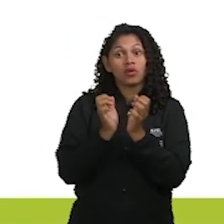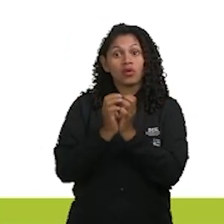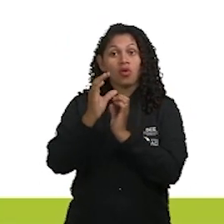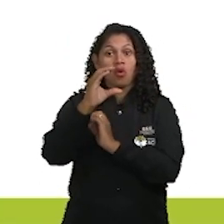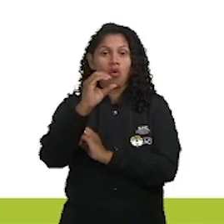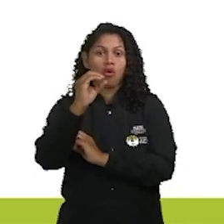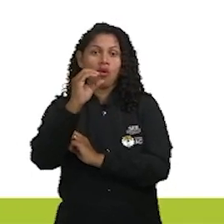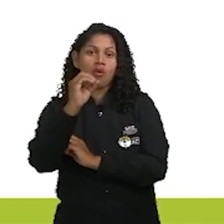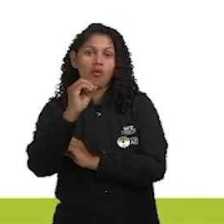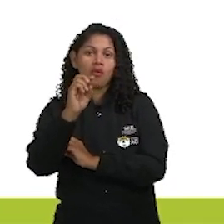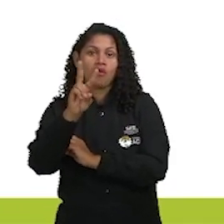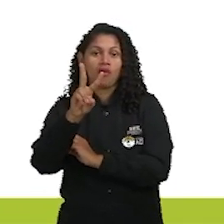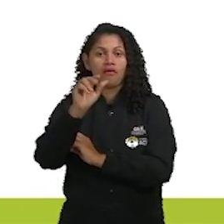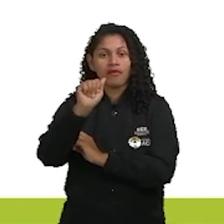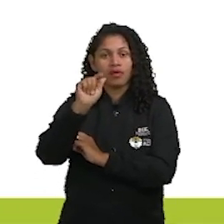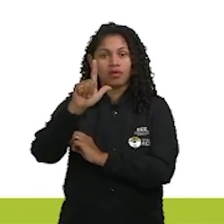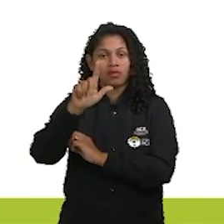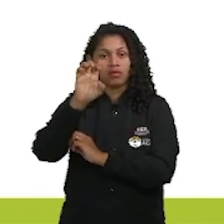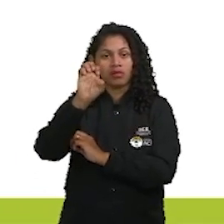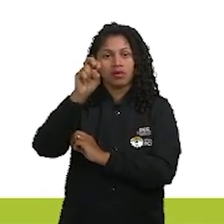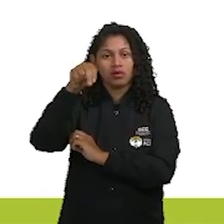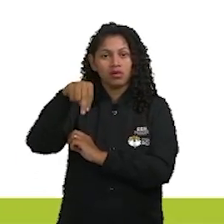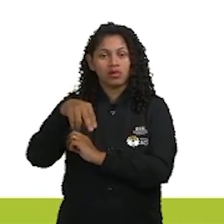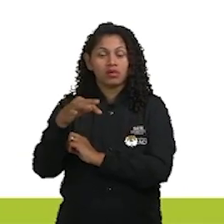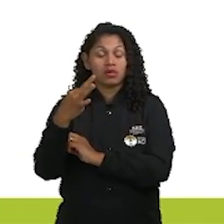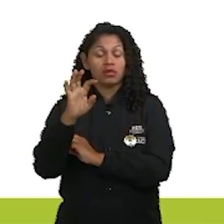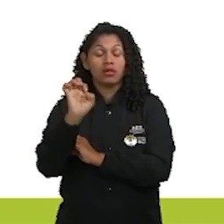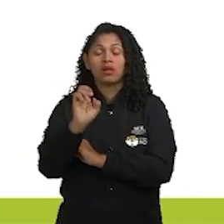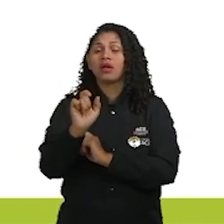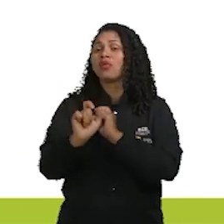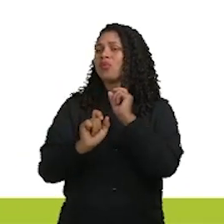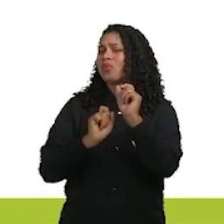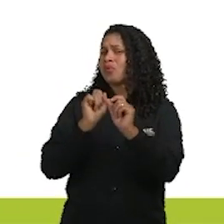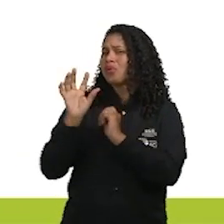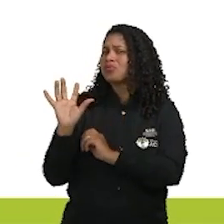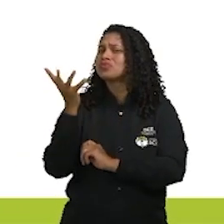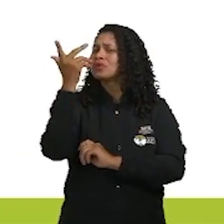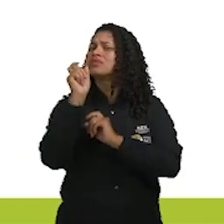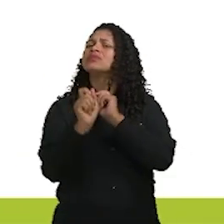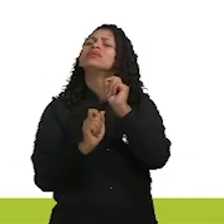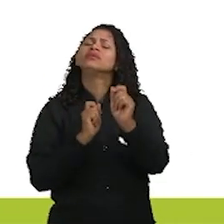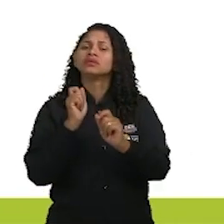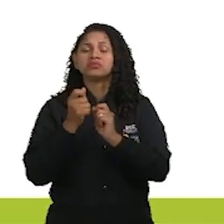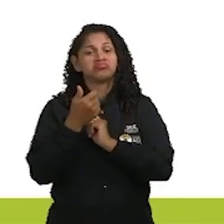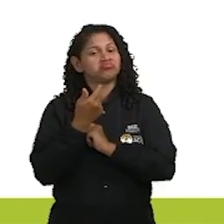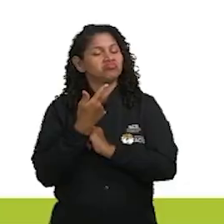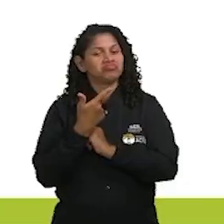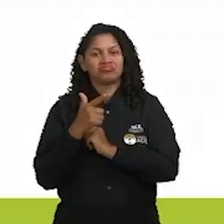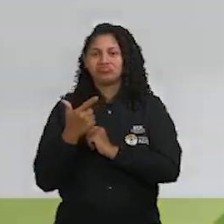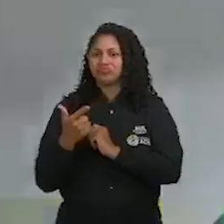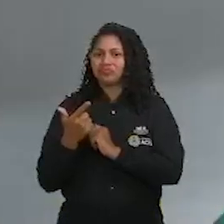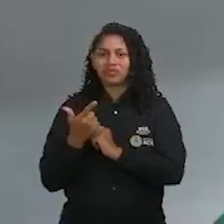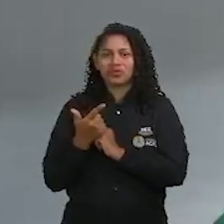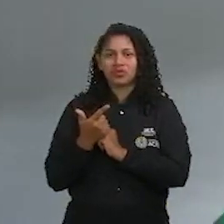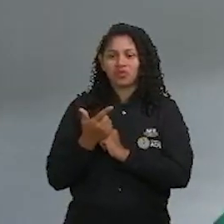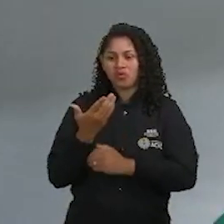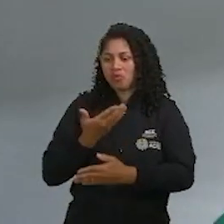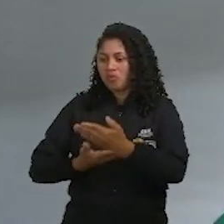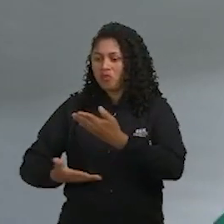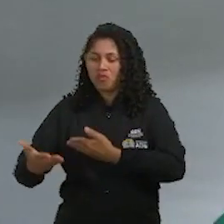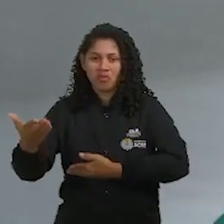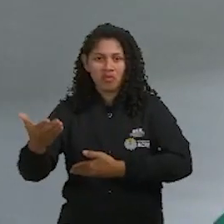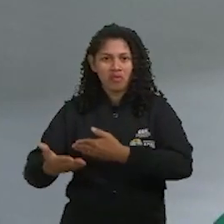covalentes, nós sabemos que nas ligações covalentes não vai haver a doação e o recebimento de